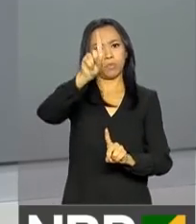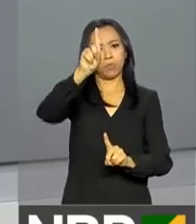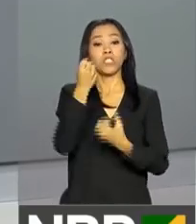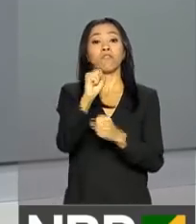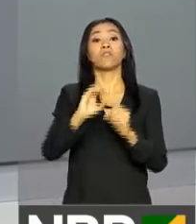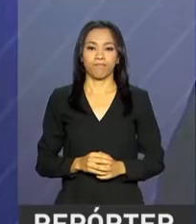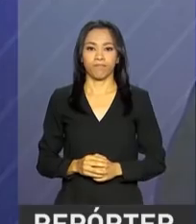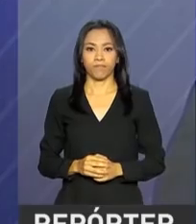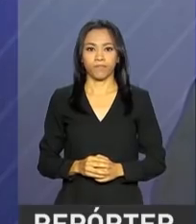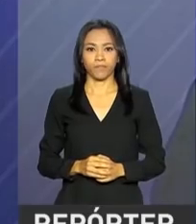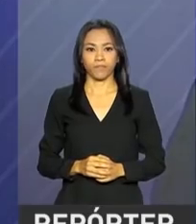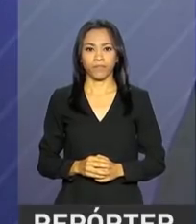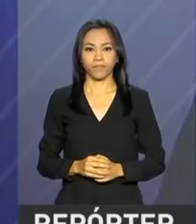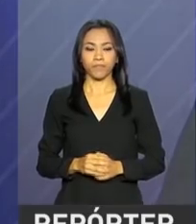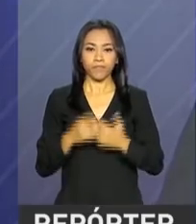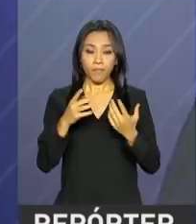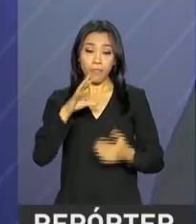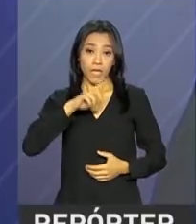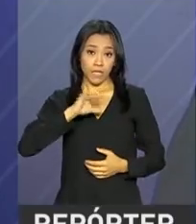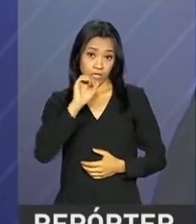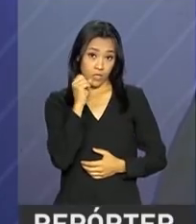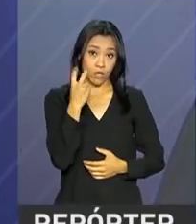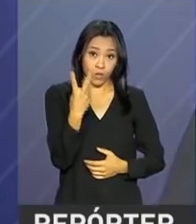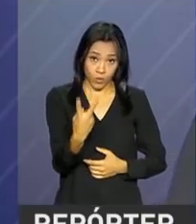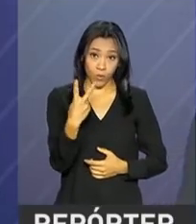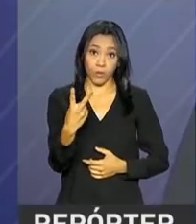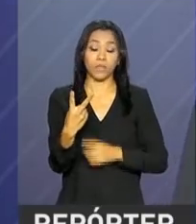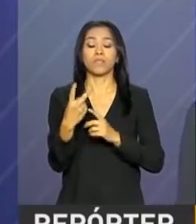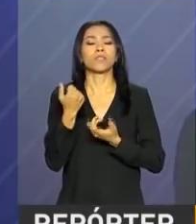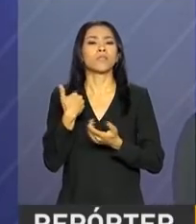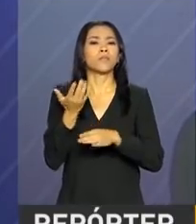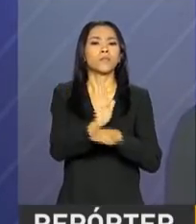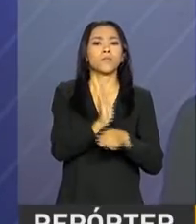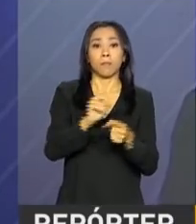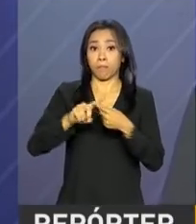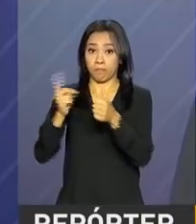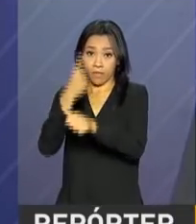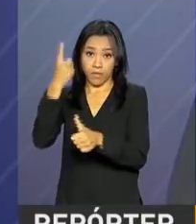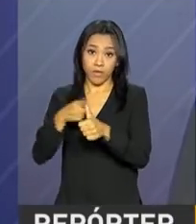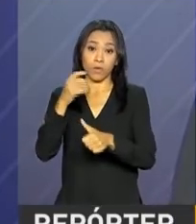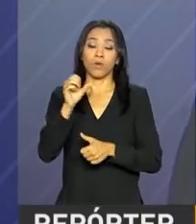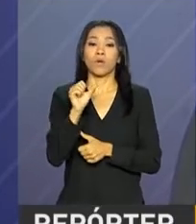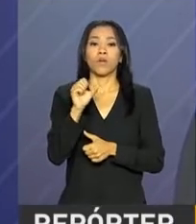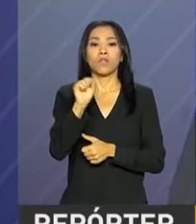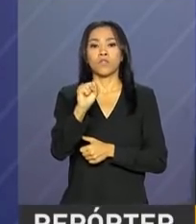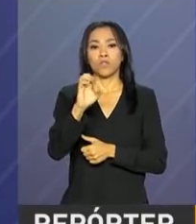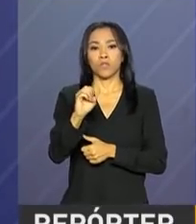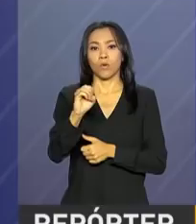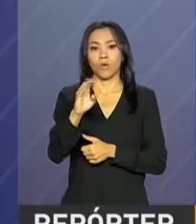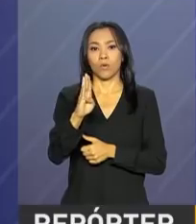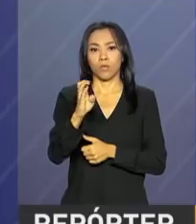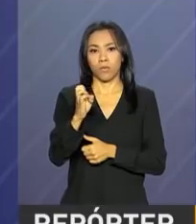comunicações em dois grandes benefícios em primeiro lugar soberania nacional porque a